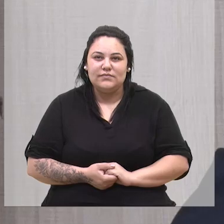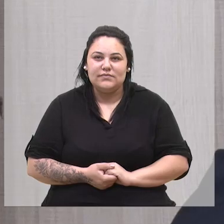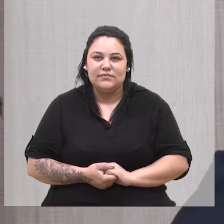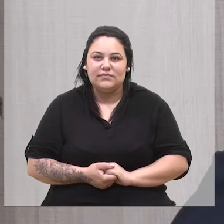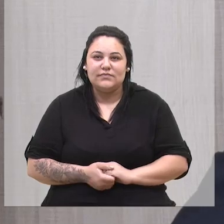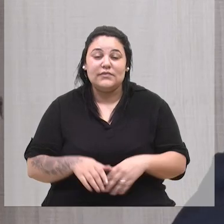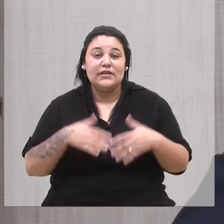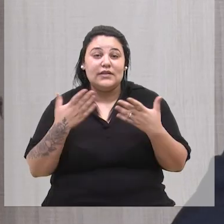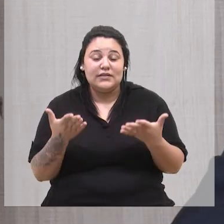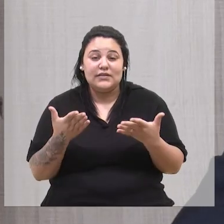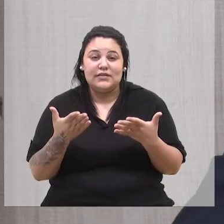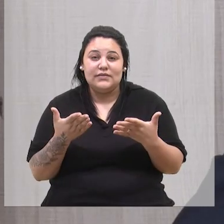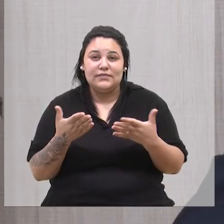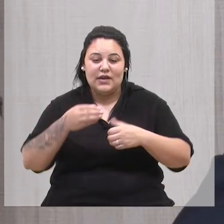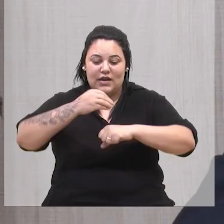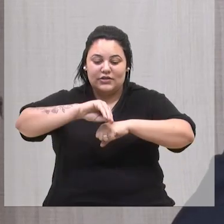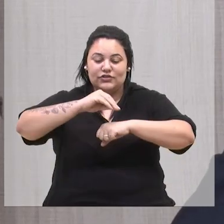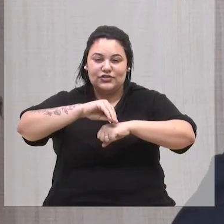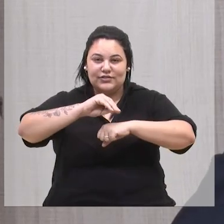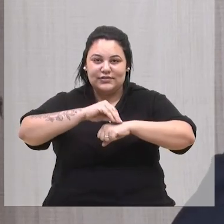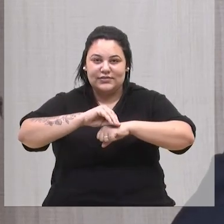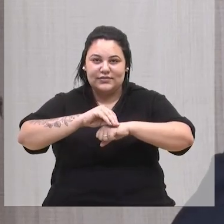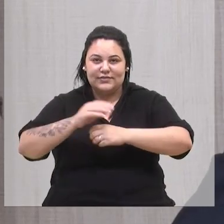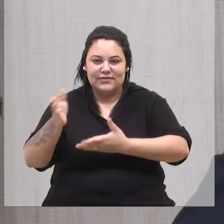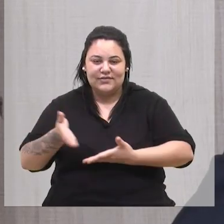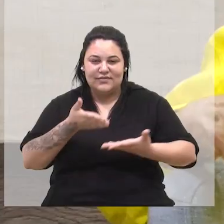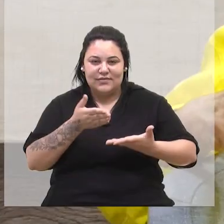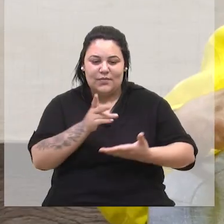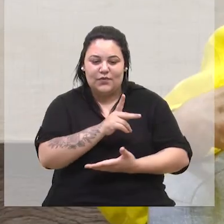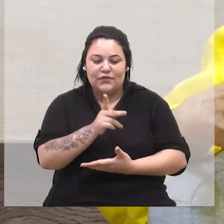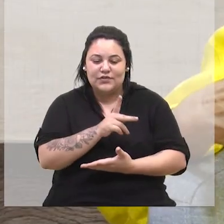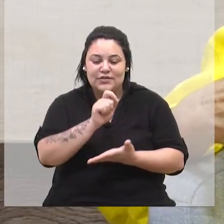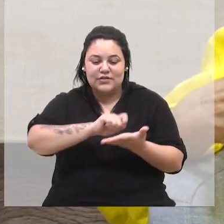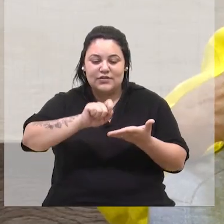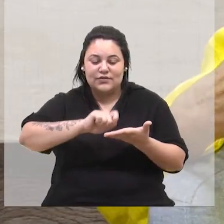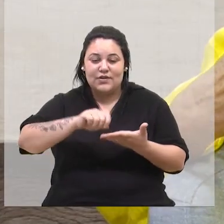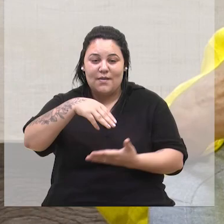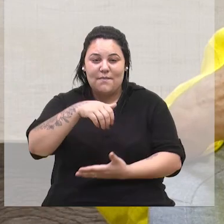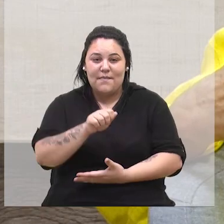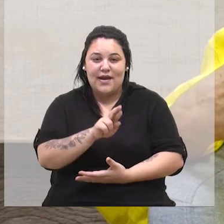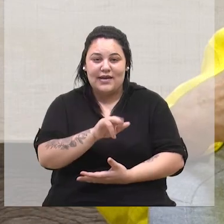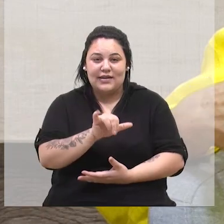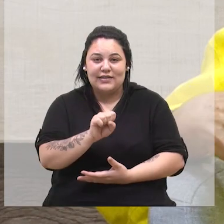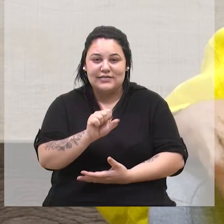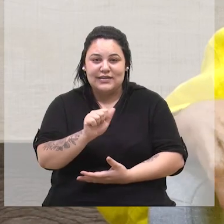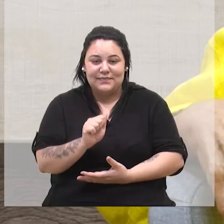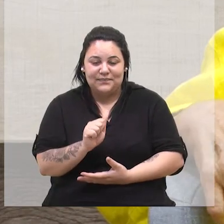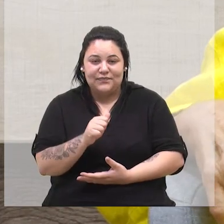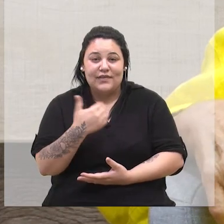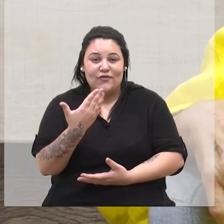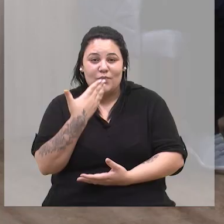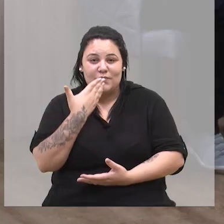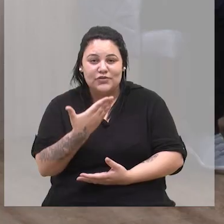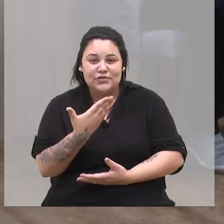Bom, as dicas do autor, recebendo aqui a professora e escritora Marisa Fórmulo Dalla Vecchia. Eu vou pedir que a senhora, de forma breve,